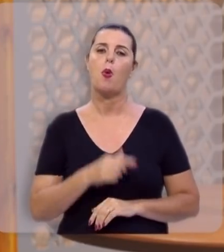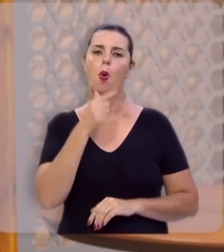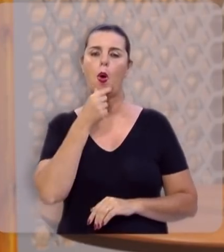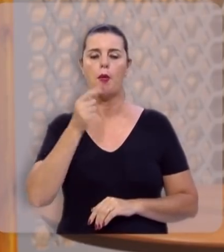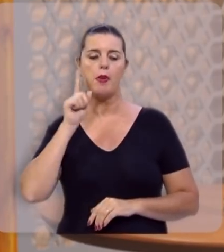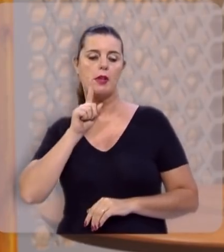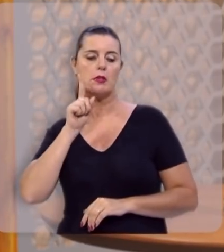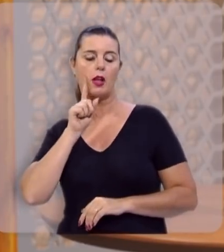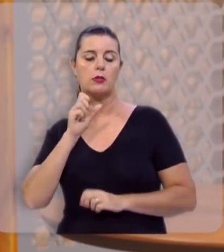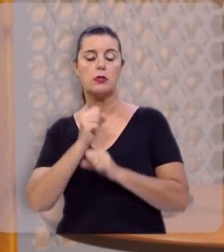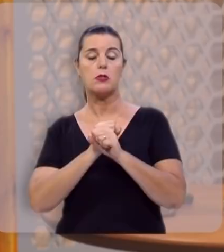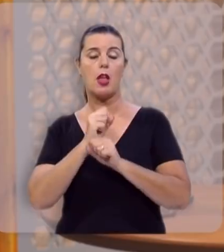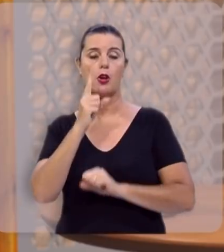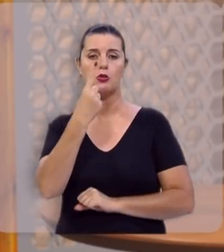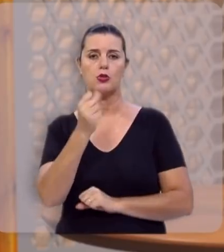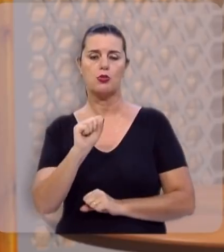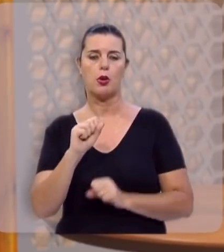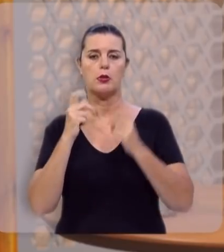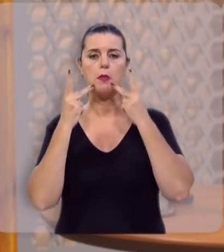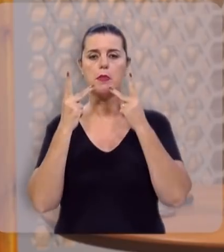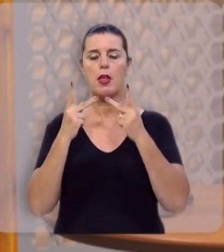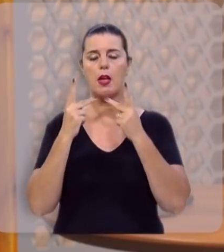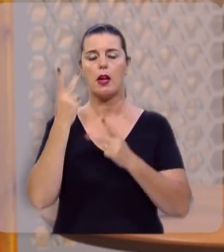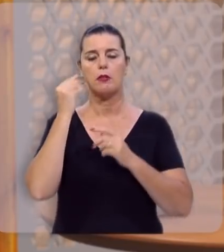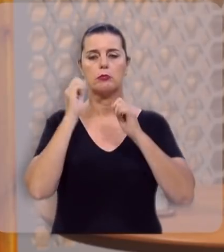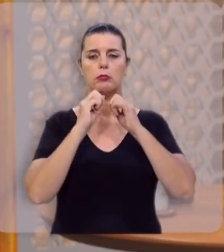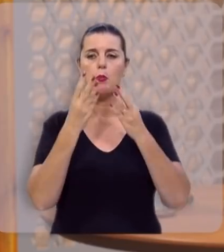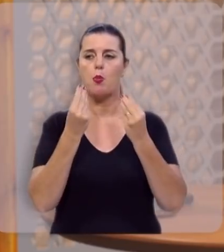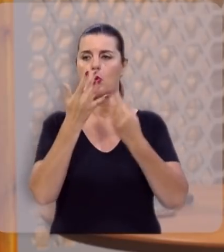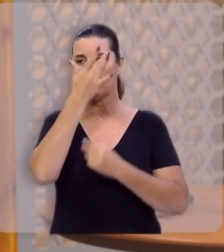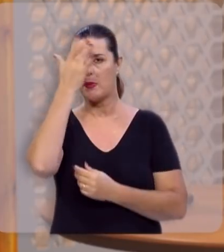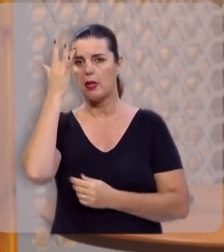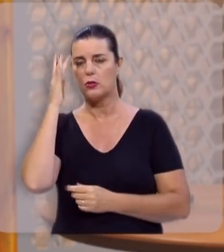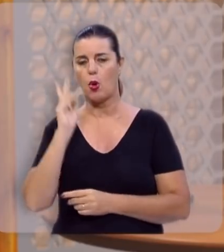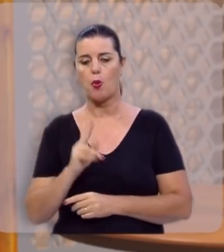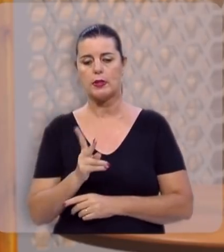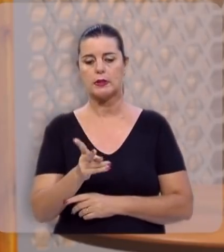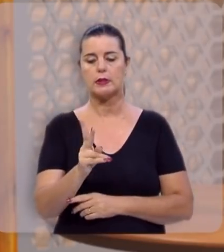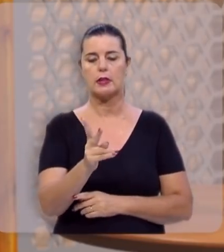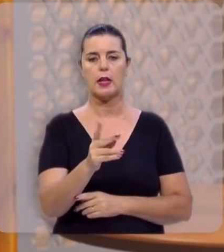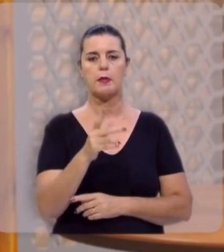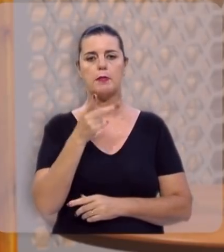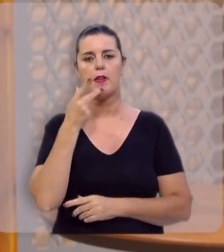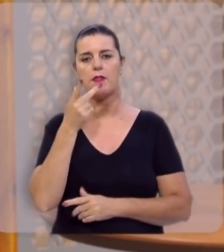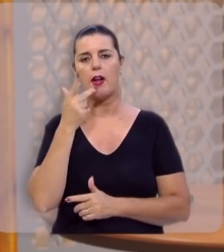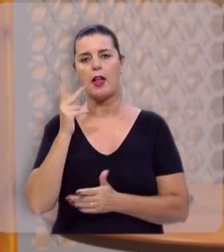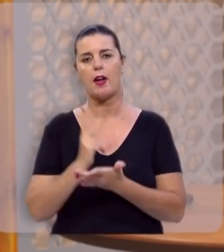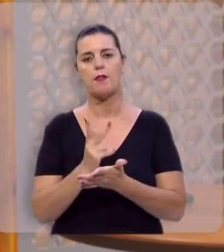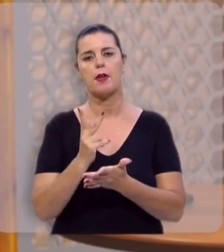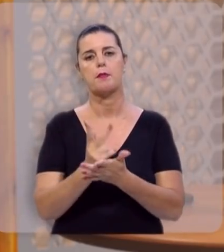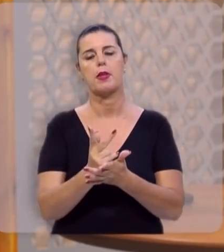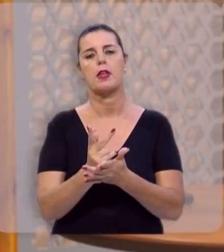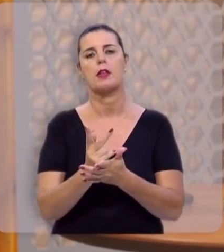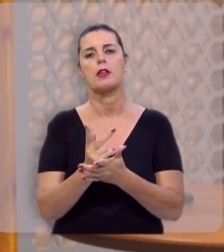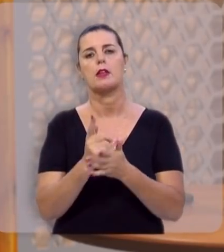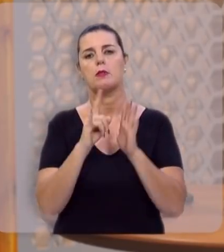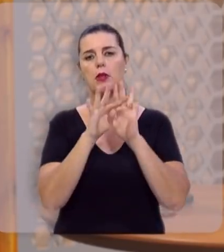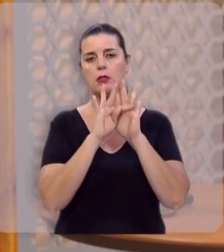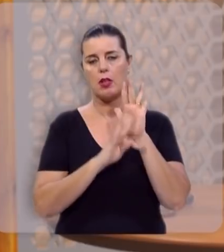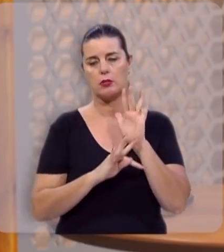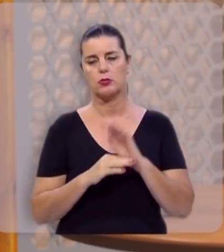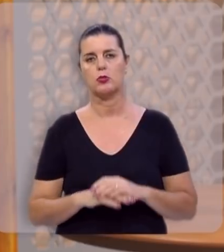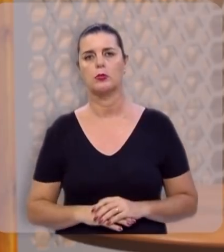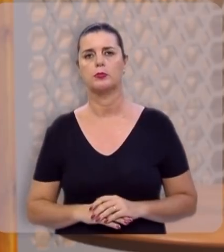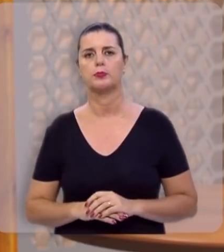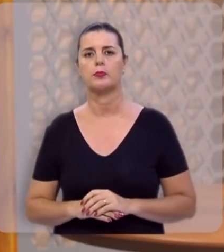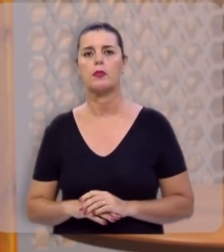Whitefield, que no século XVIII pregava para milhares de pessoas, sempre repetia suas mensagens